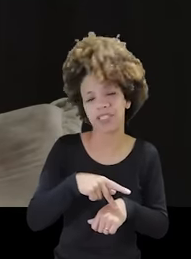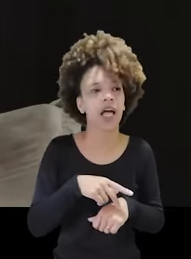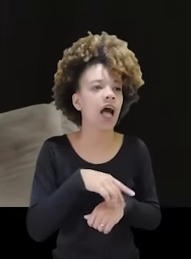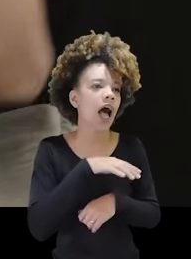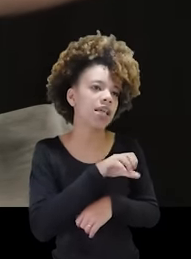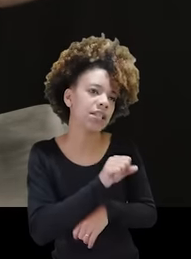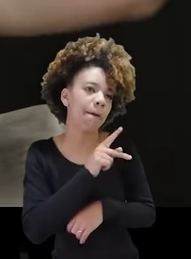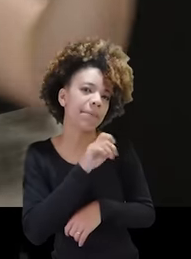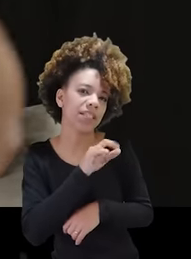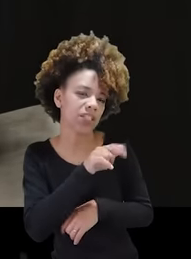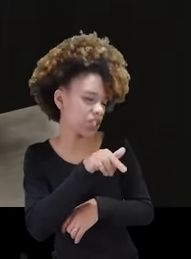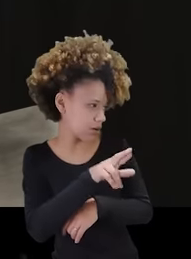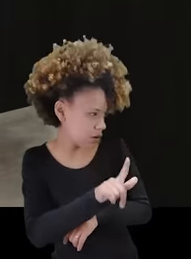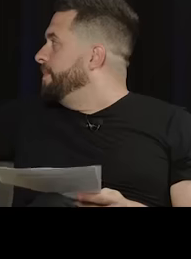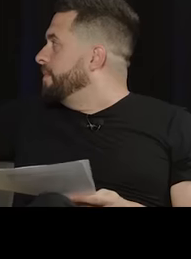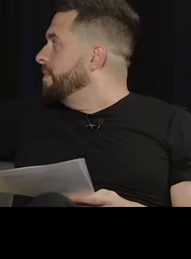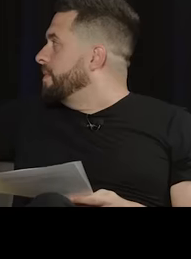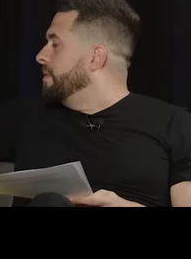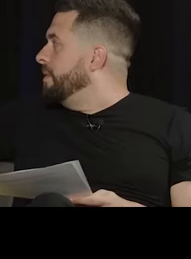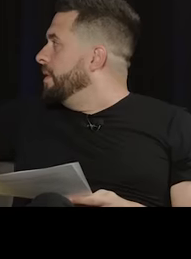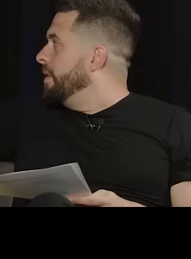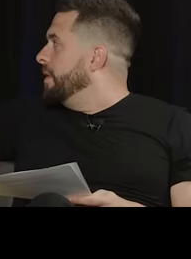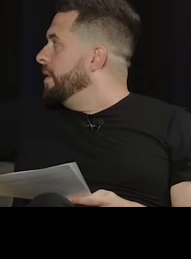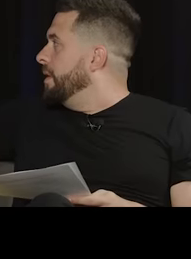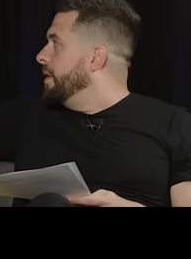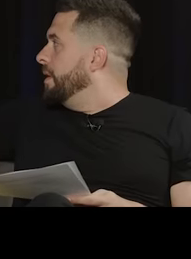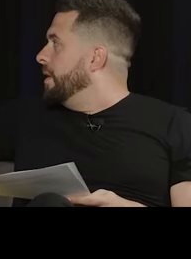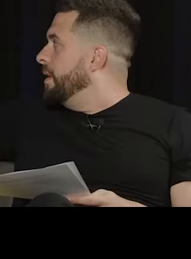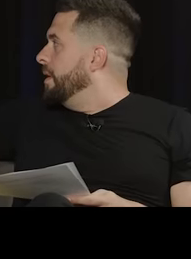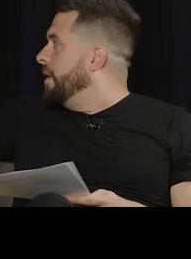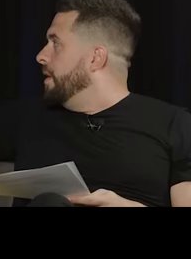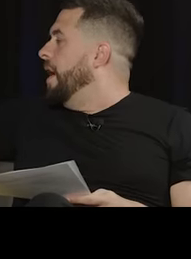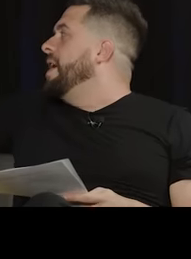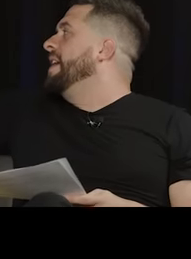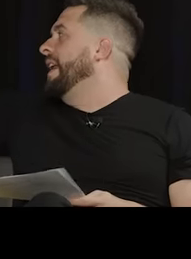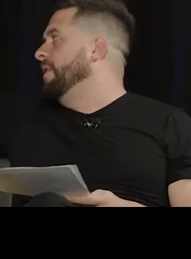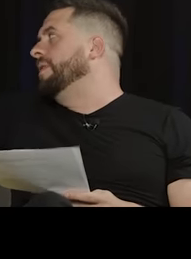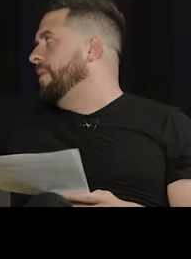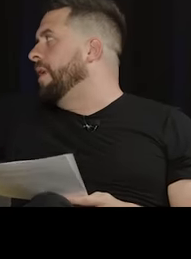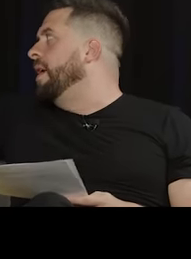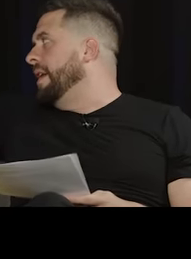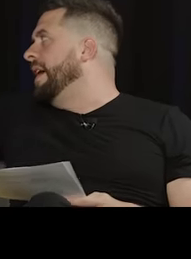a Branca né Ó lá mas é porque se você vai no país Estados Unidos